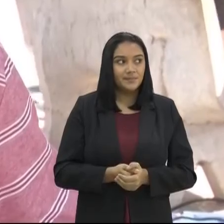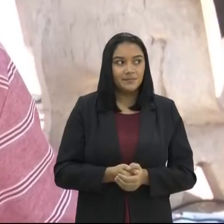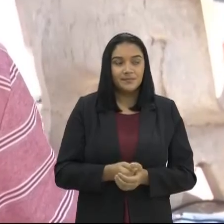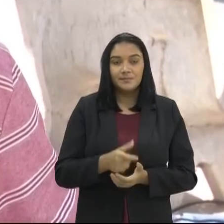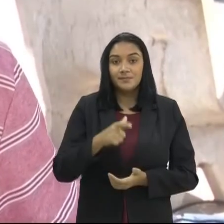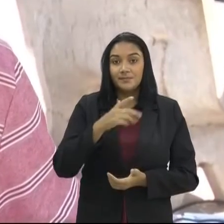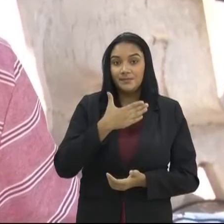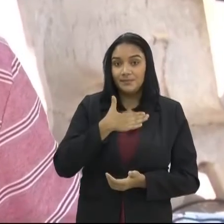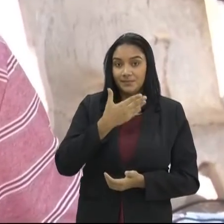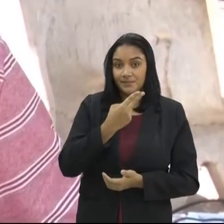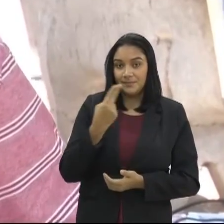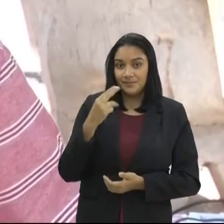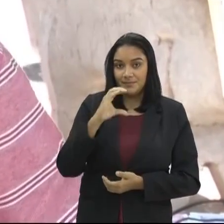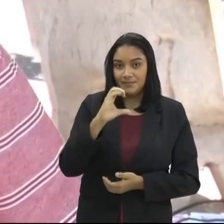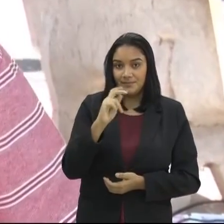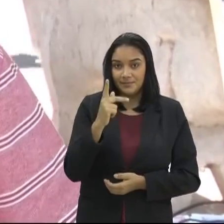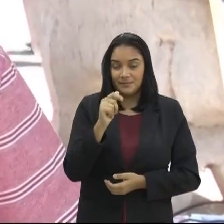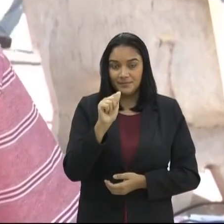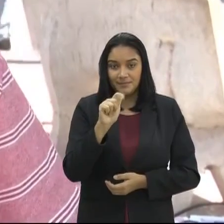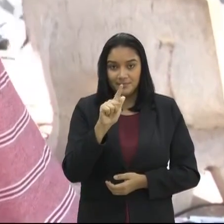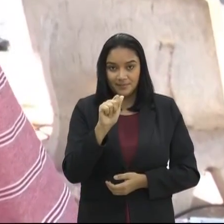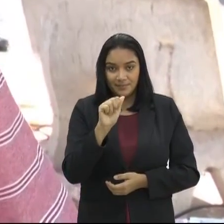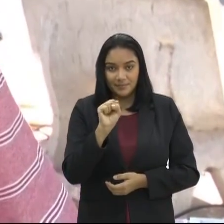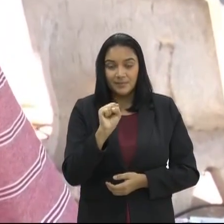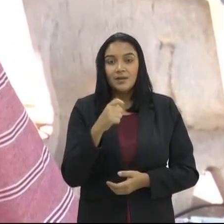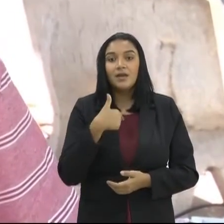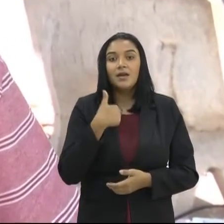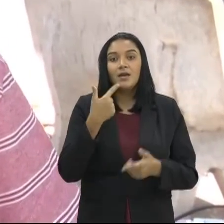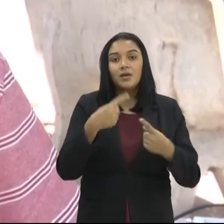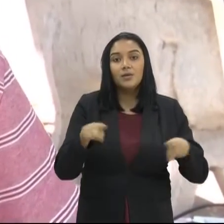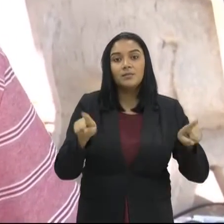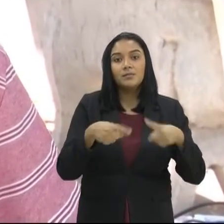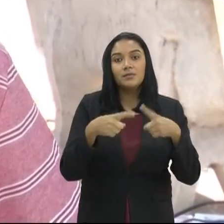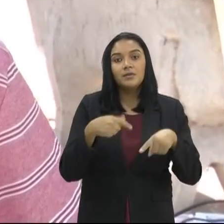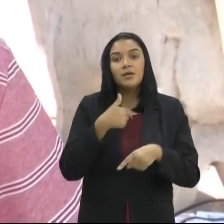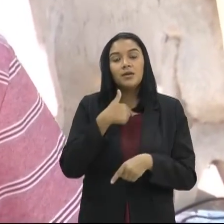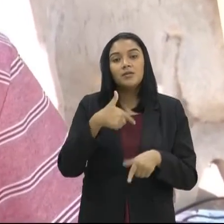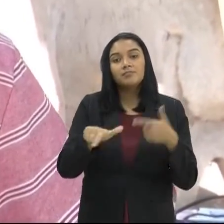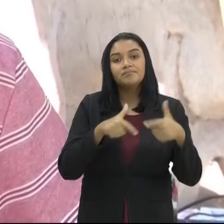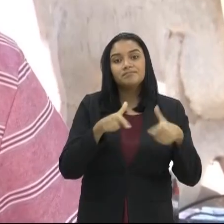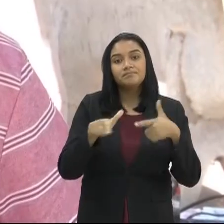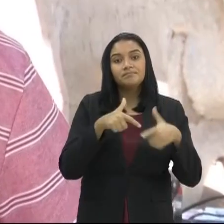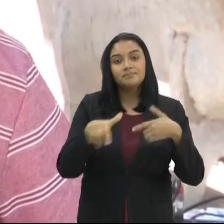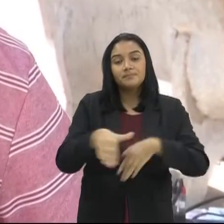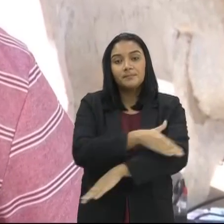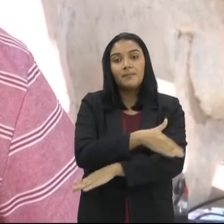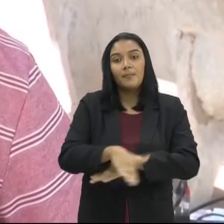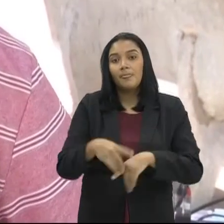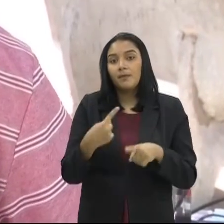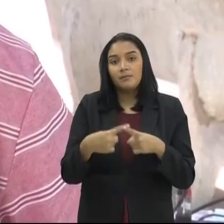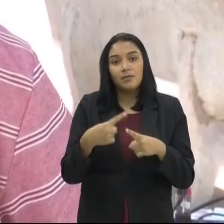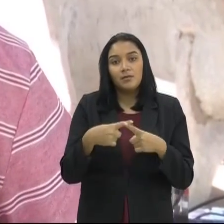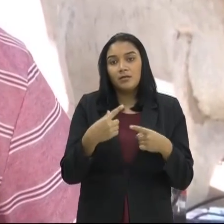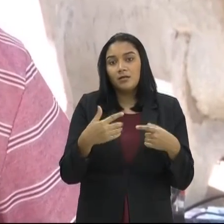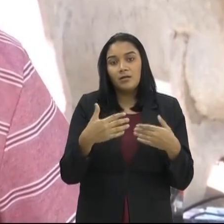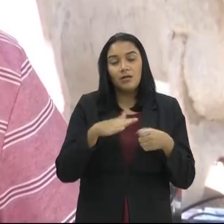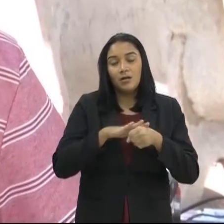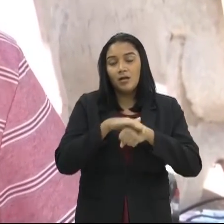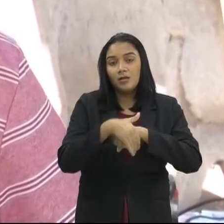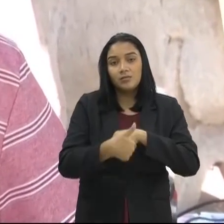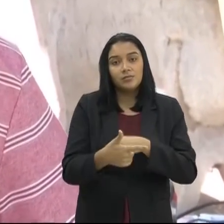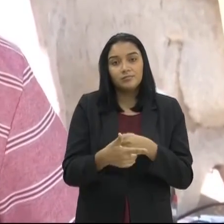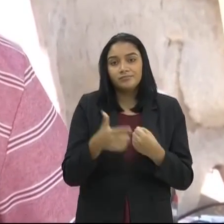Chagas, sou músico, vivo trabalhando nas ruas, porque na noite não dá mais para trabalhar, nos bares são tudo